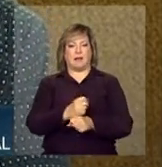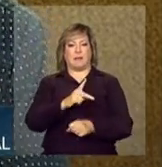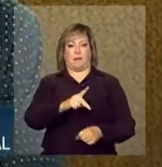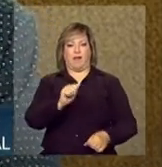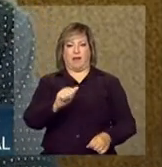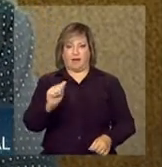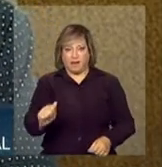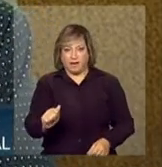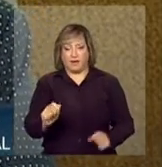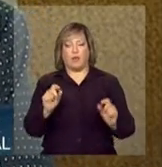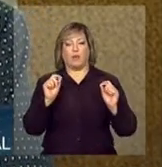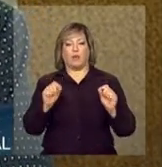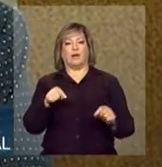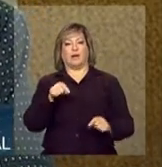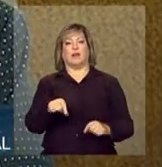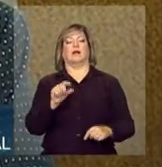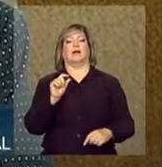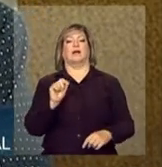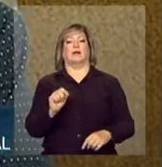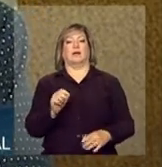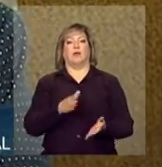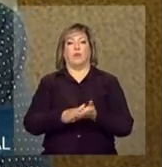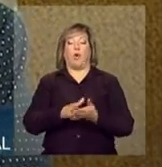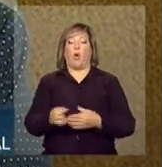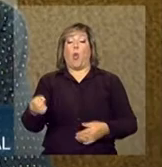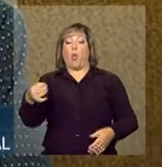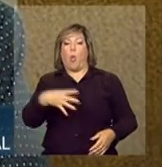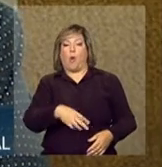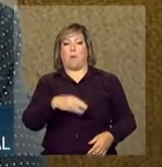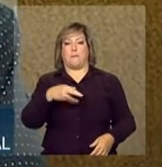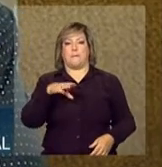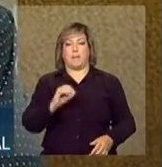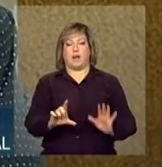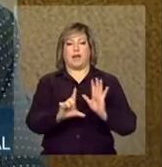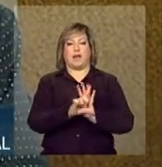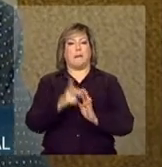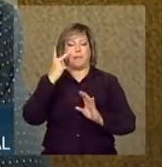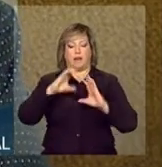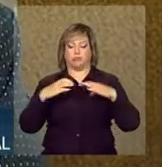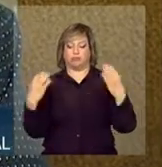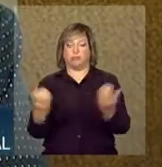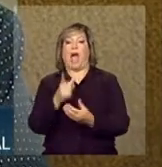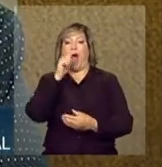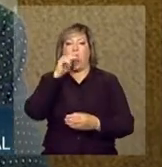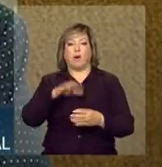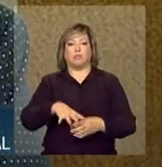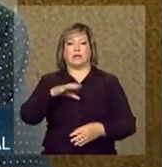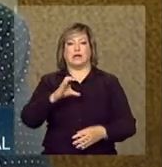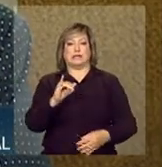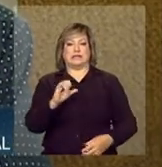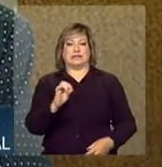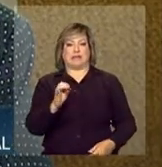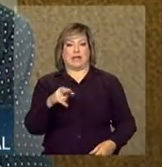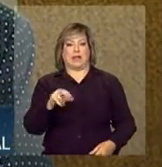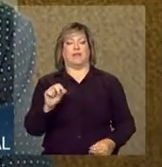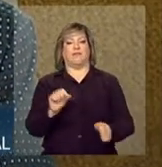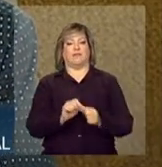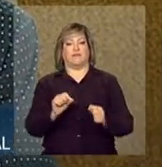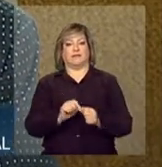PAA, que foi a publicação do novo marco legal para cisternas, quer dizer, para produção de